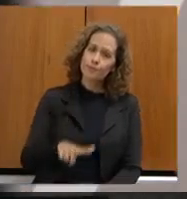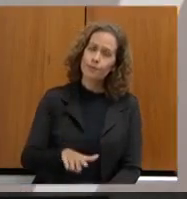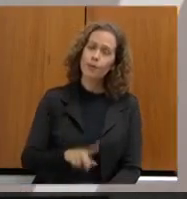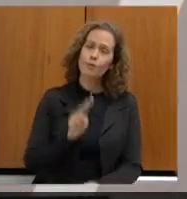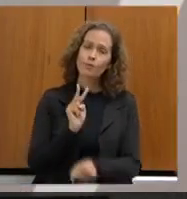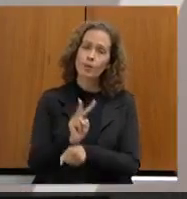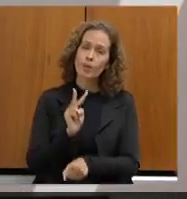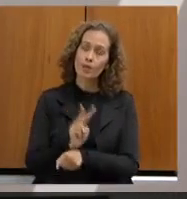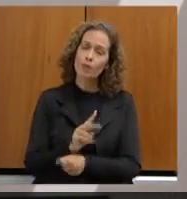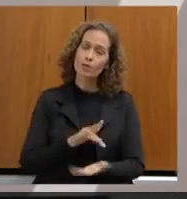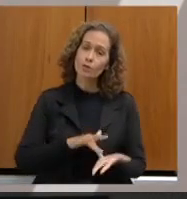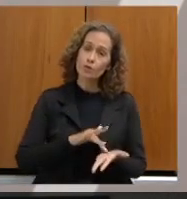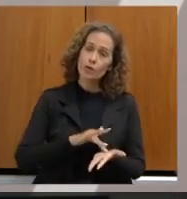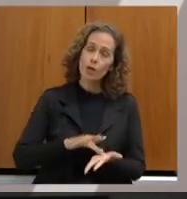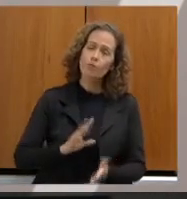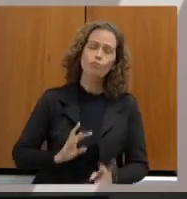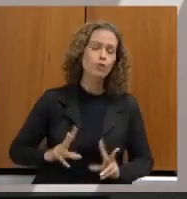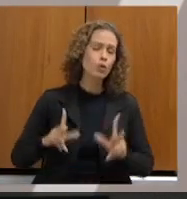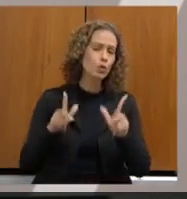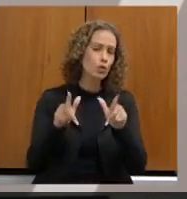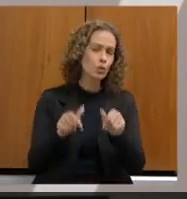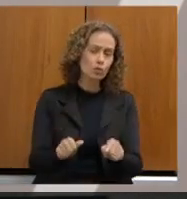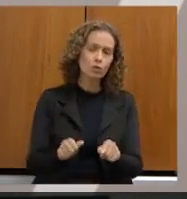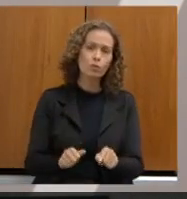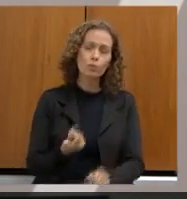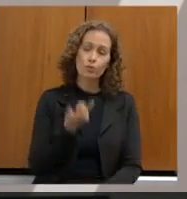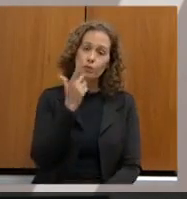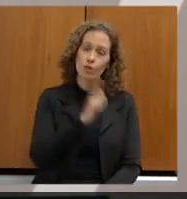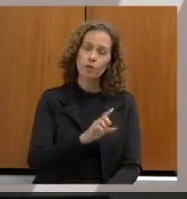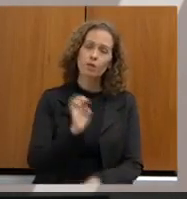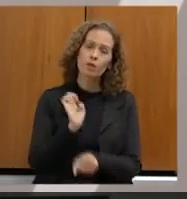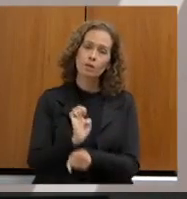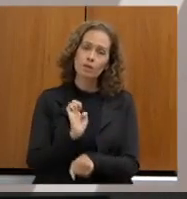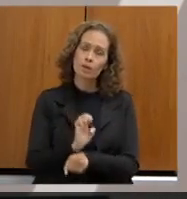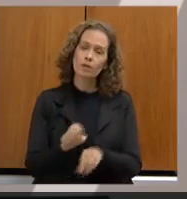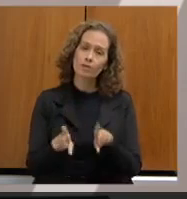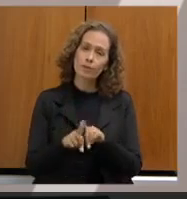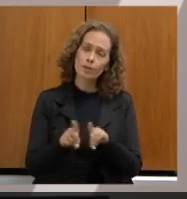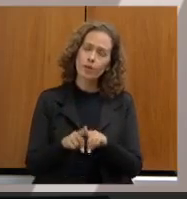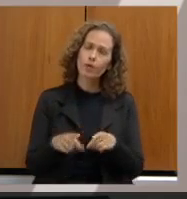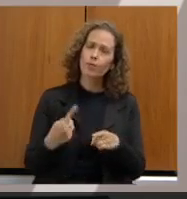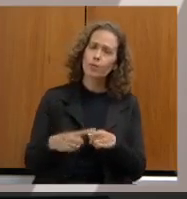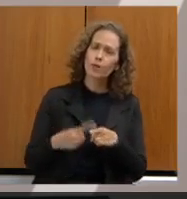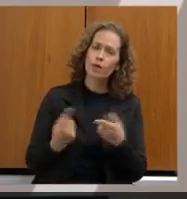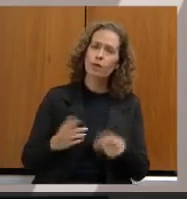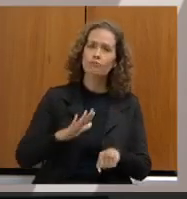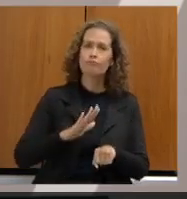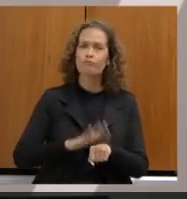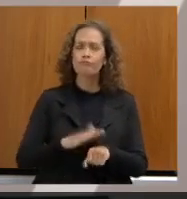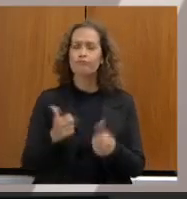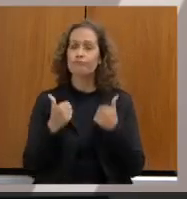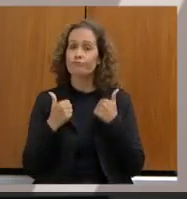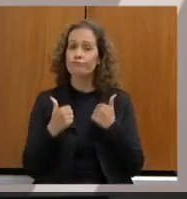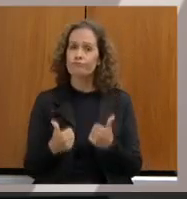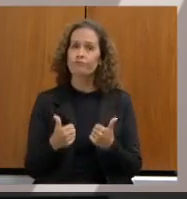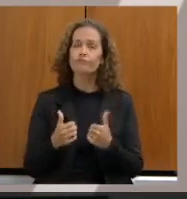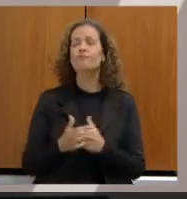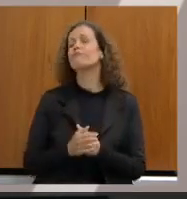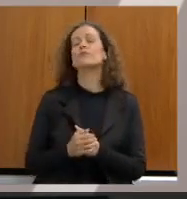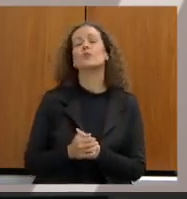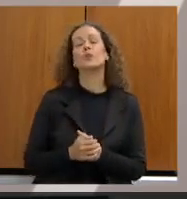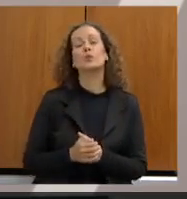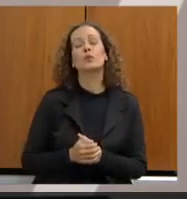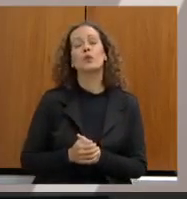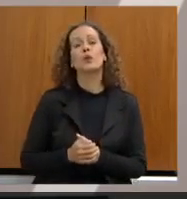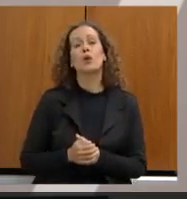digital que todo mundo ganha o estado ganha pois torna-se mais eficiente e tem menos despesas Polícia Civil